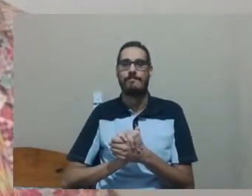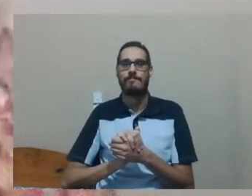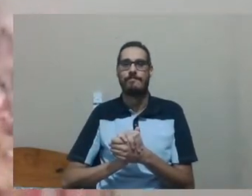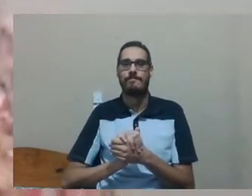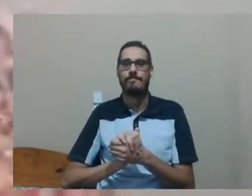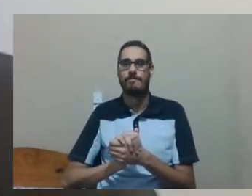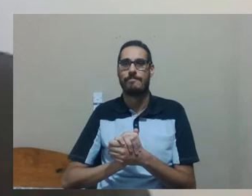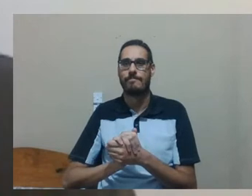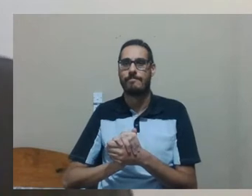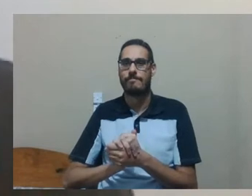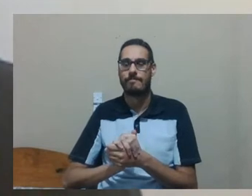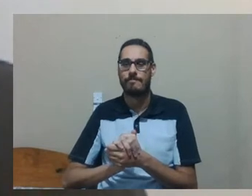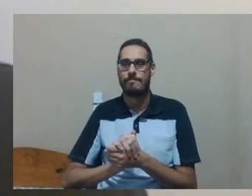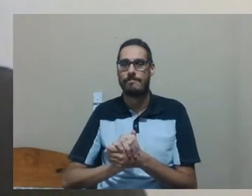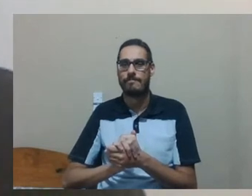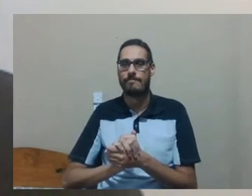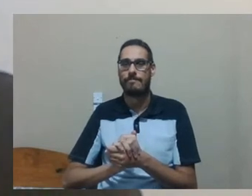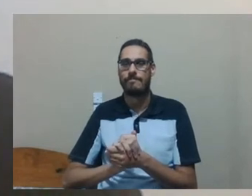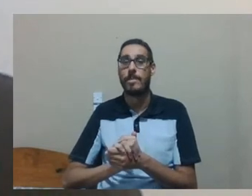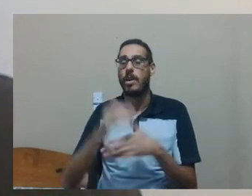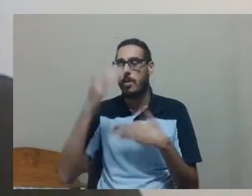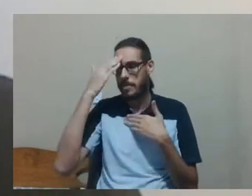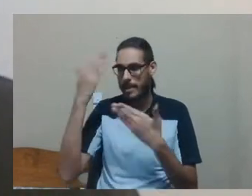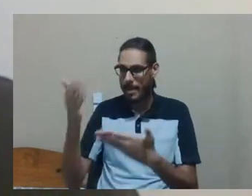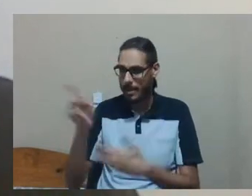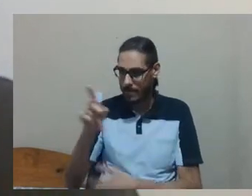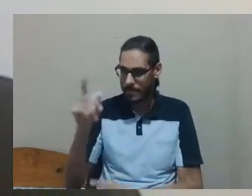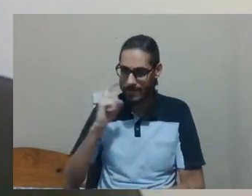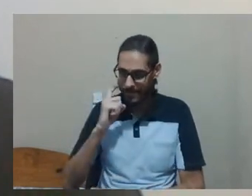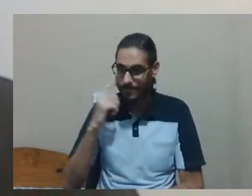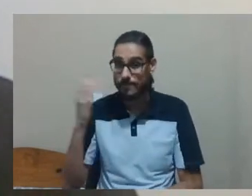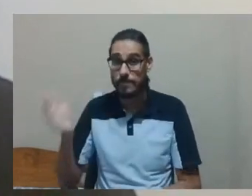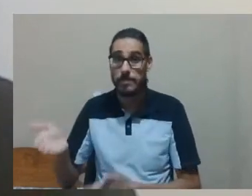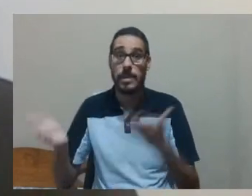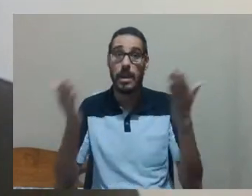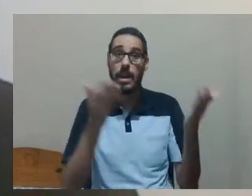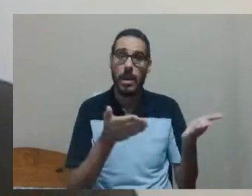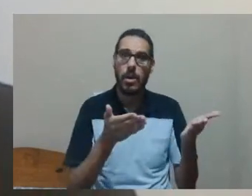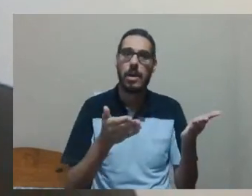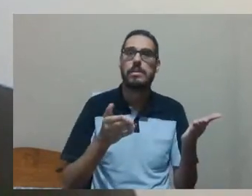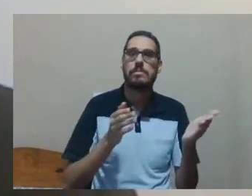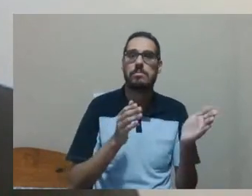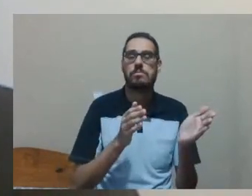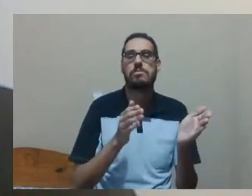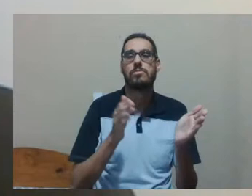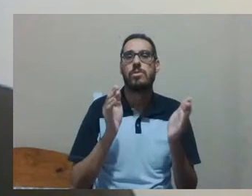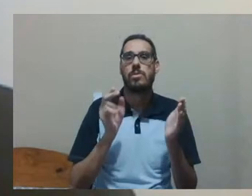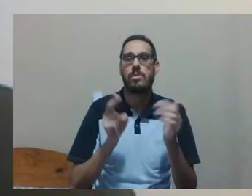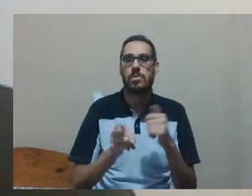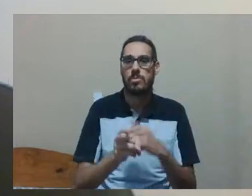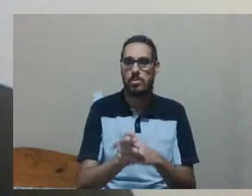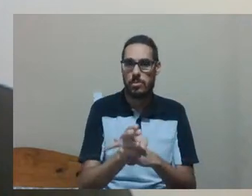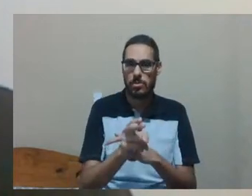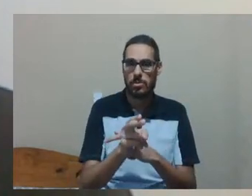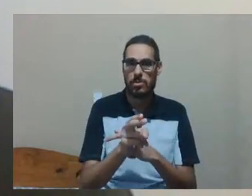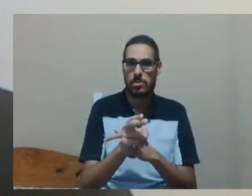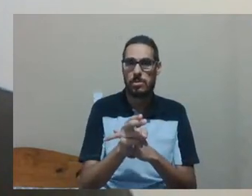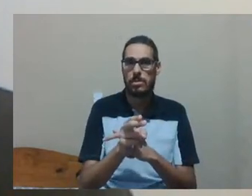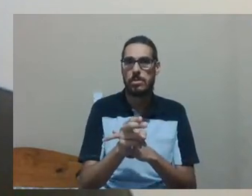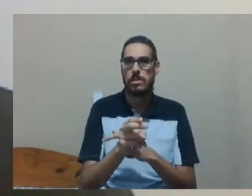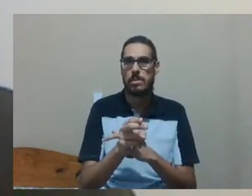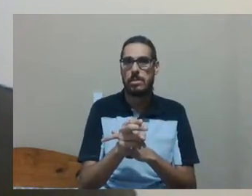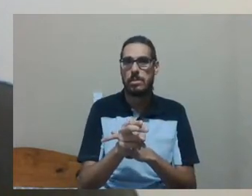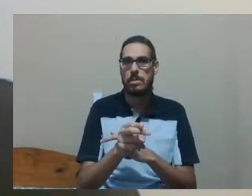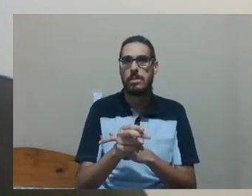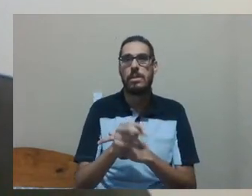professora Wanda. Agora, dando continuidade a esse bloco, é a etapa em que os candidatos a vice-reitor respondem as